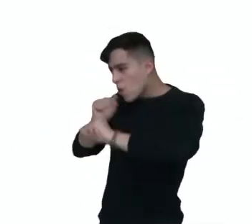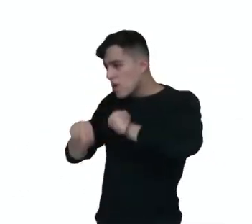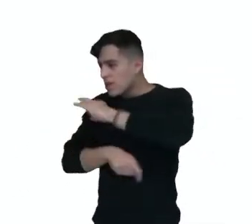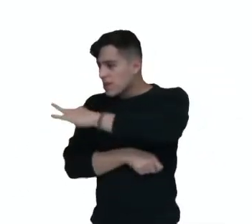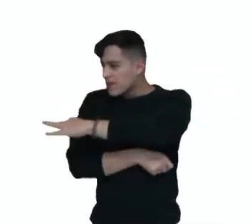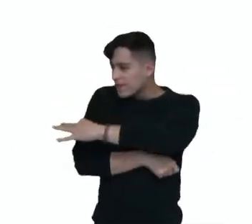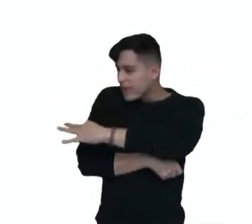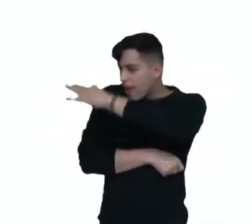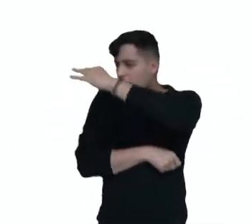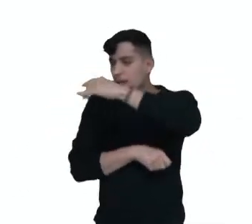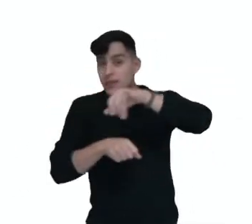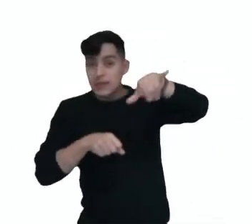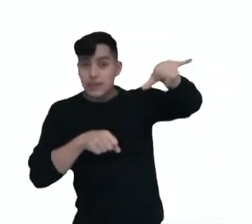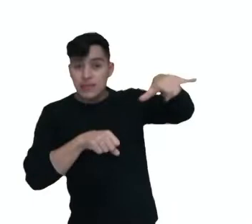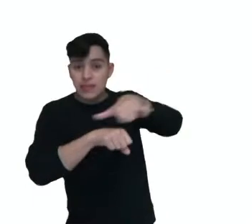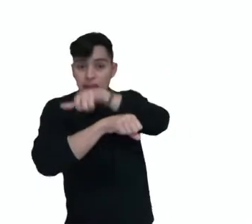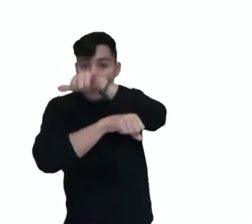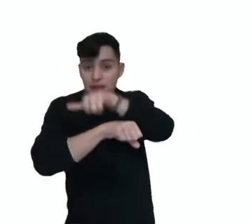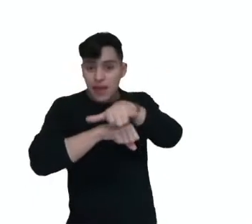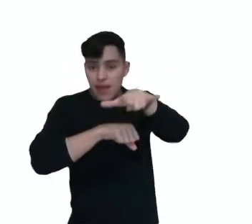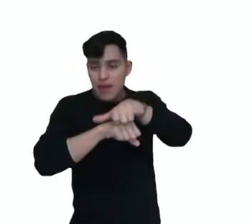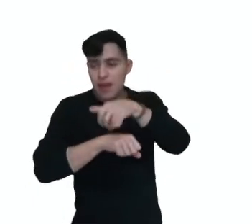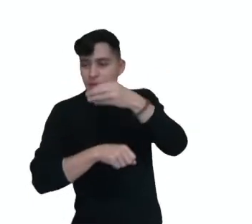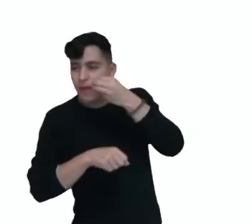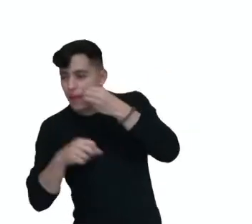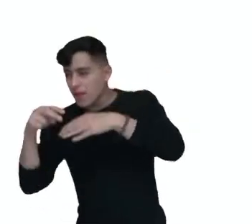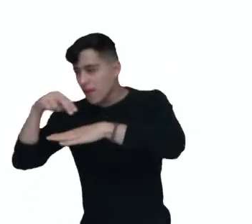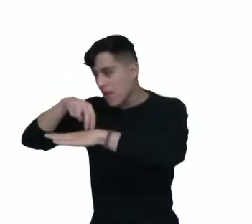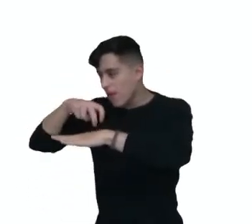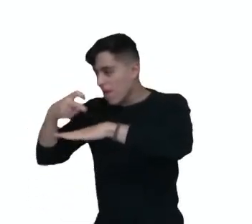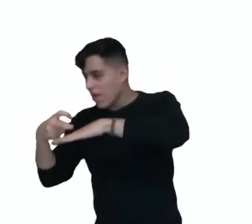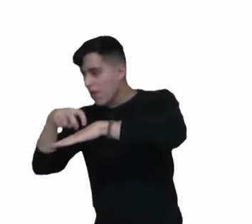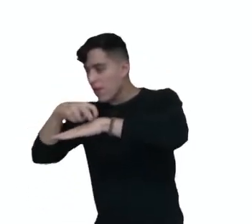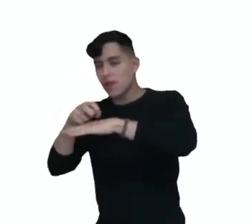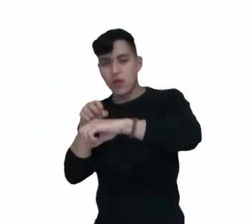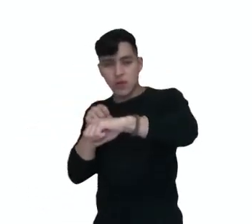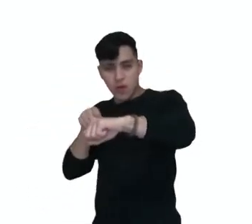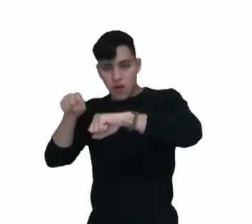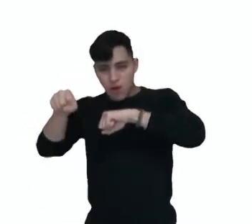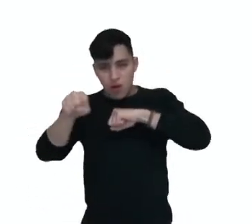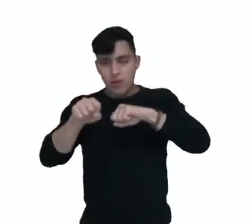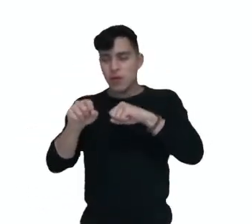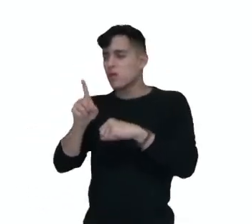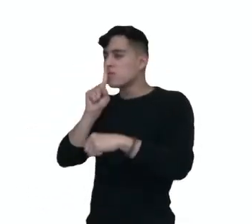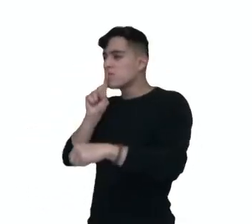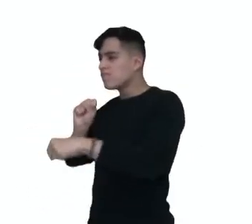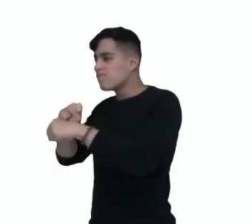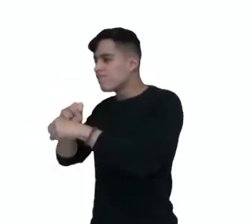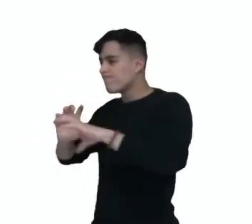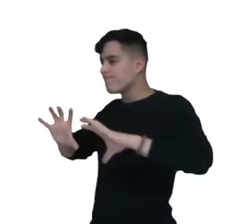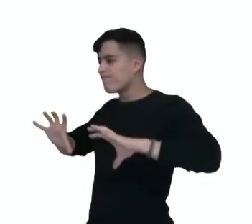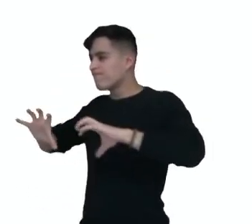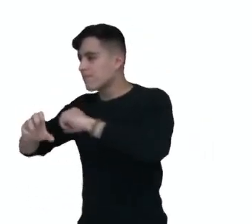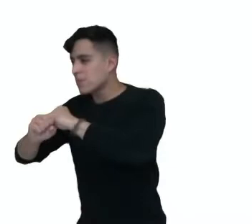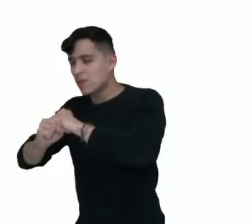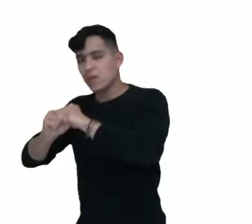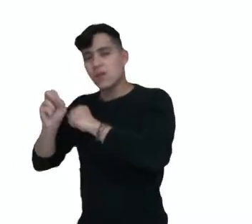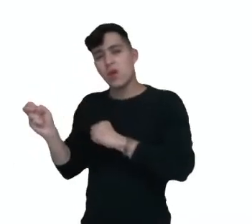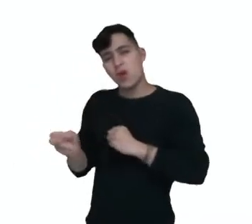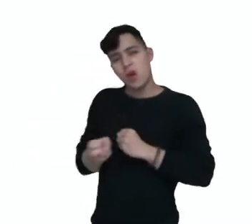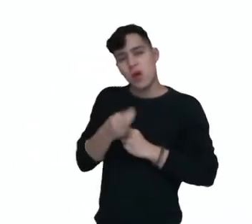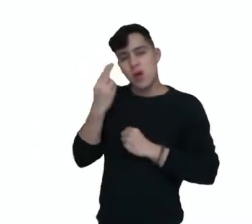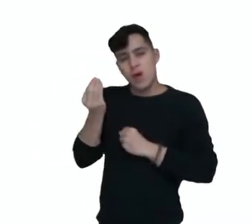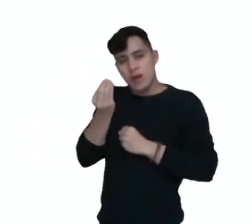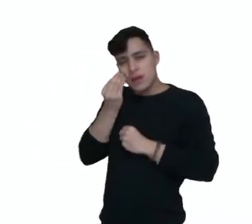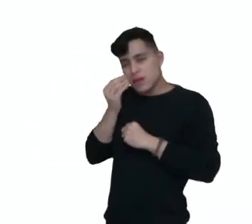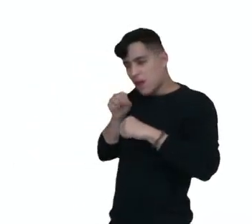técnicas e estratégias de desequilíbrio, golpes, imobilização ou exclusão para o desenvolvimento de ações